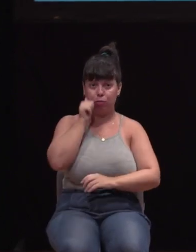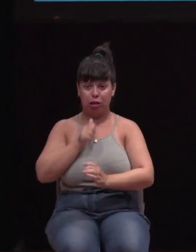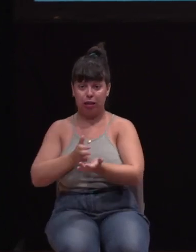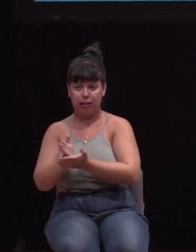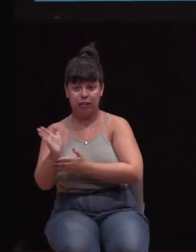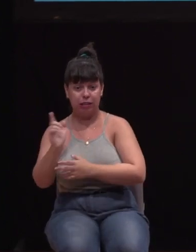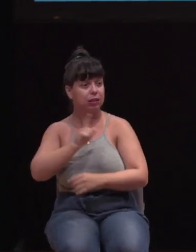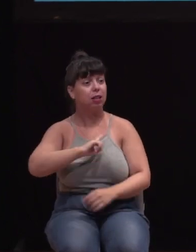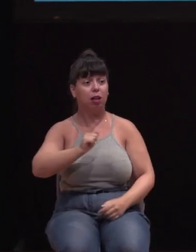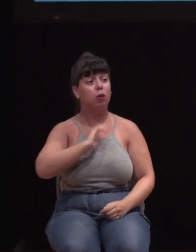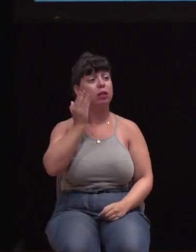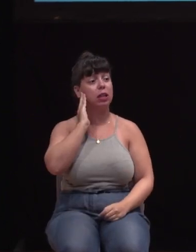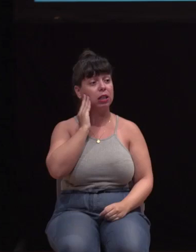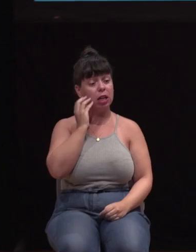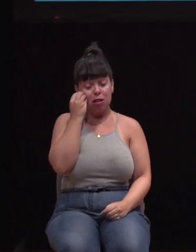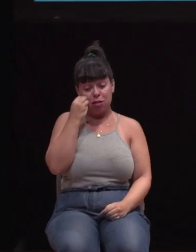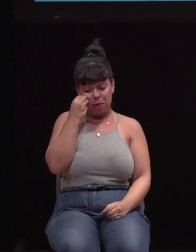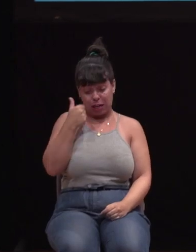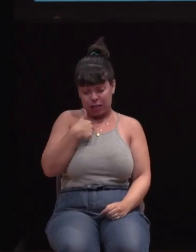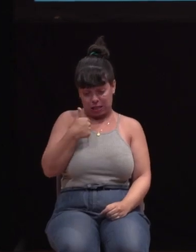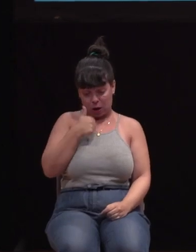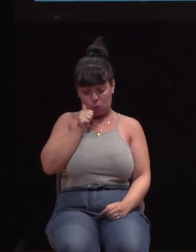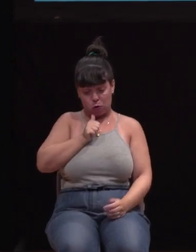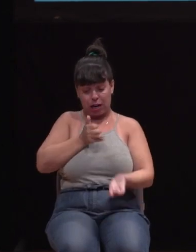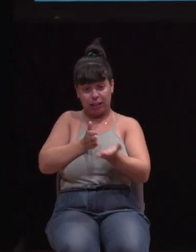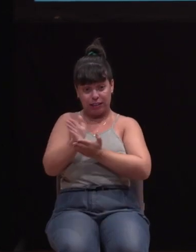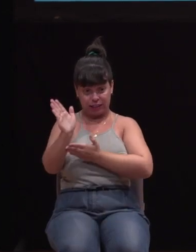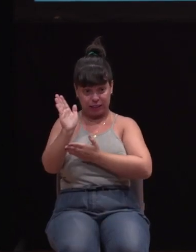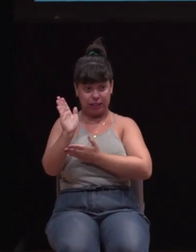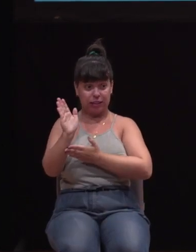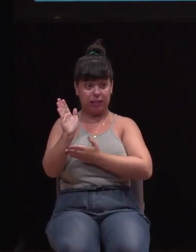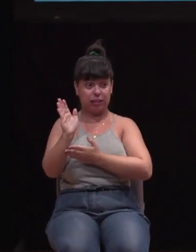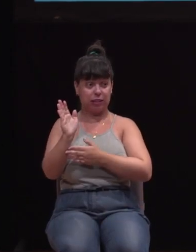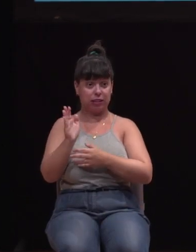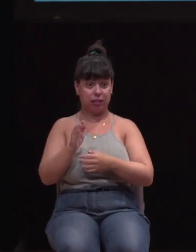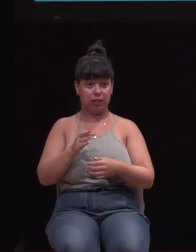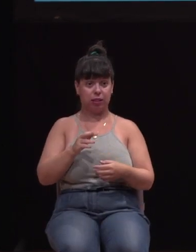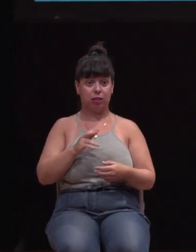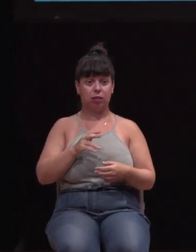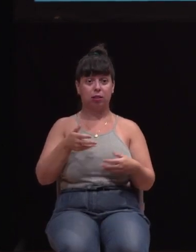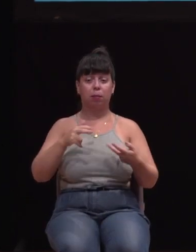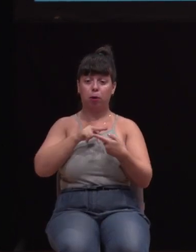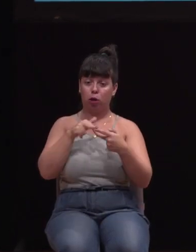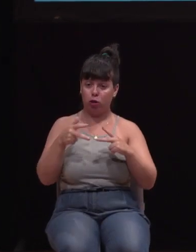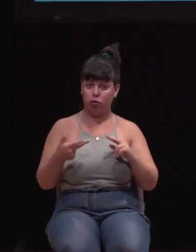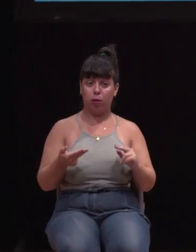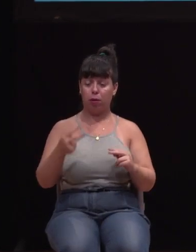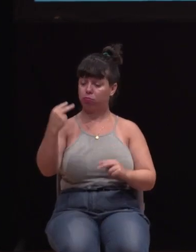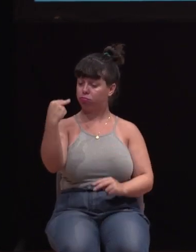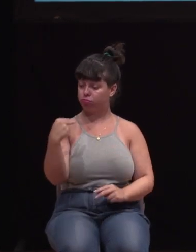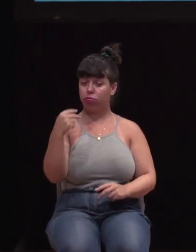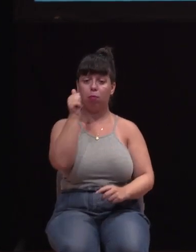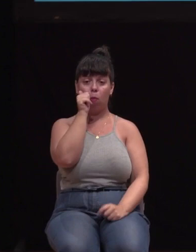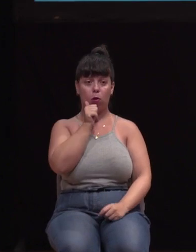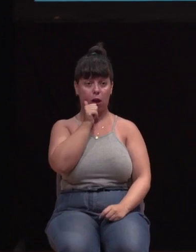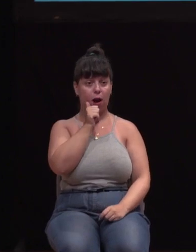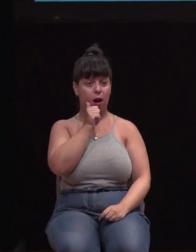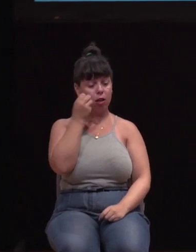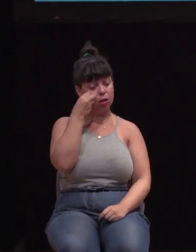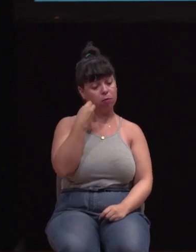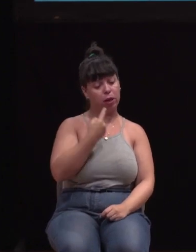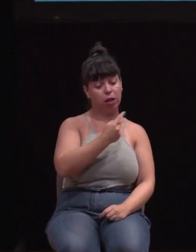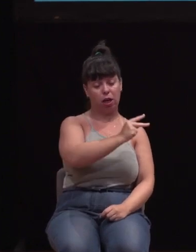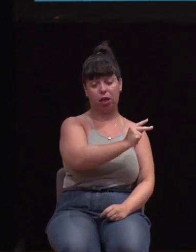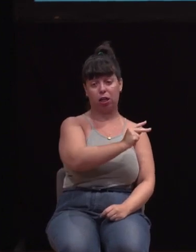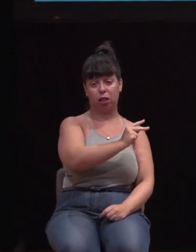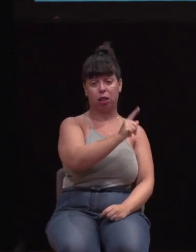experiências que eu acumulo enquanto mulher cis, lida socialmente como mulher, biologicamente como mulher, são diferentes das experiências que ela